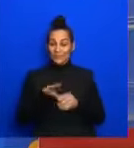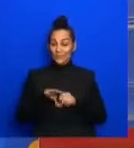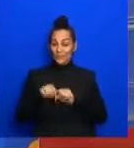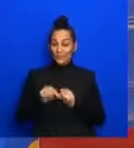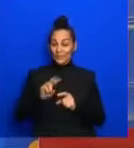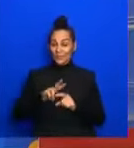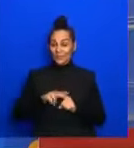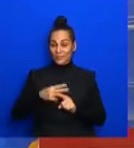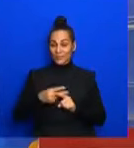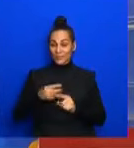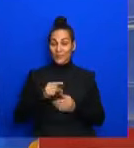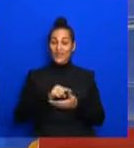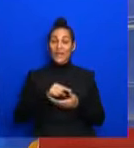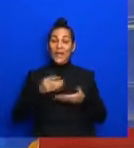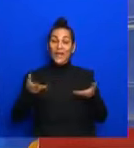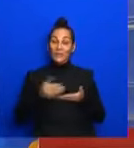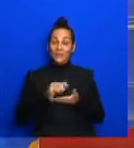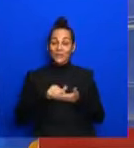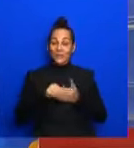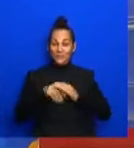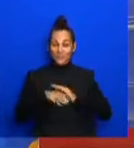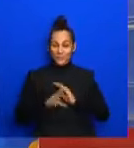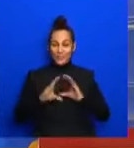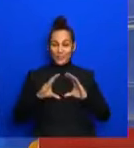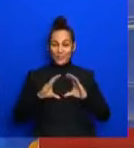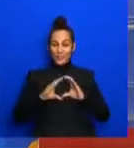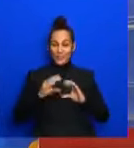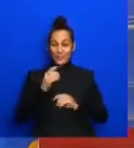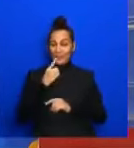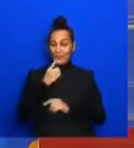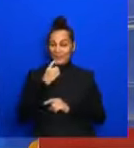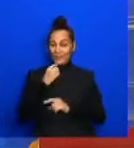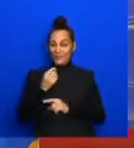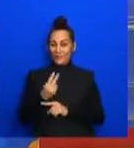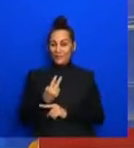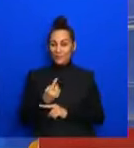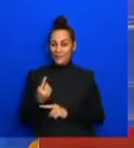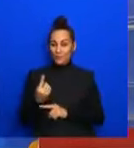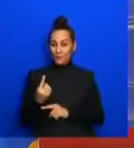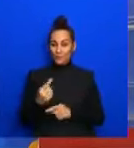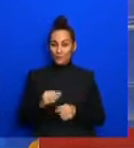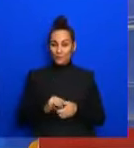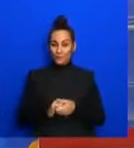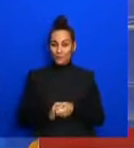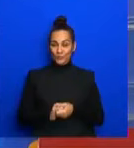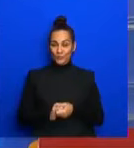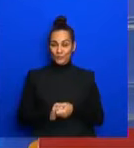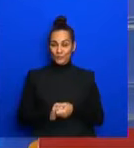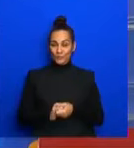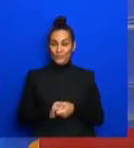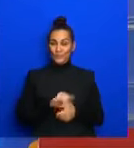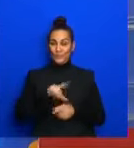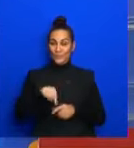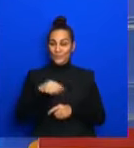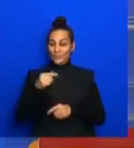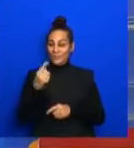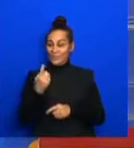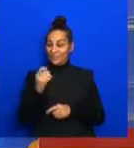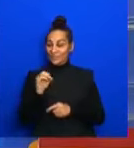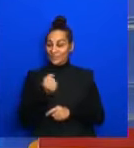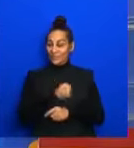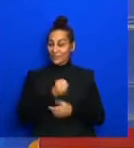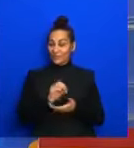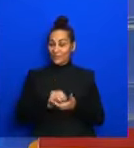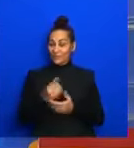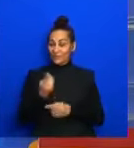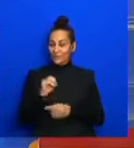do Super 7 e da Dupla Sena. Agora Lotomania. Bola vermelha, 21. Vermelha, 21. Foram sorteados 10